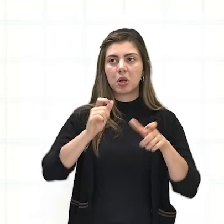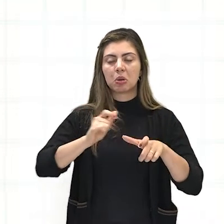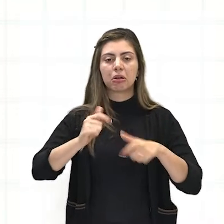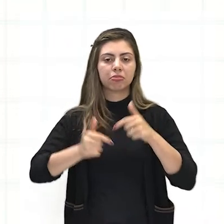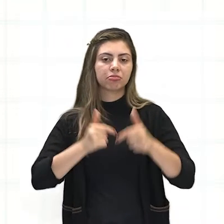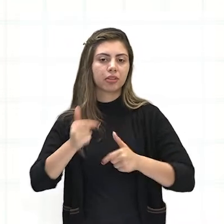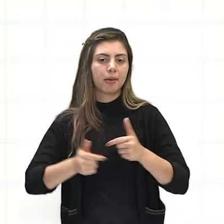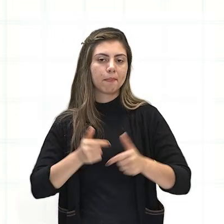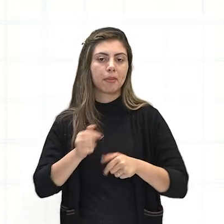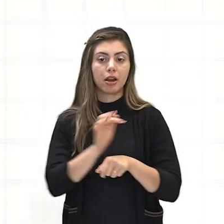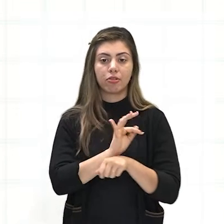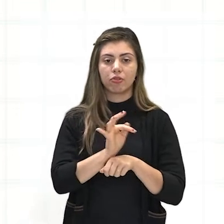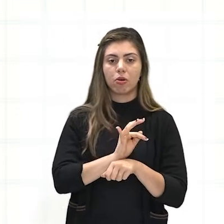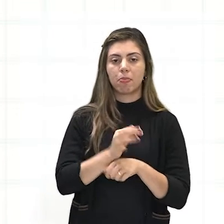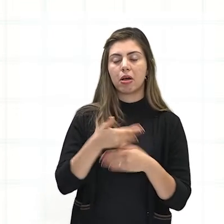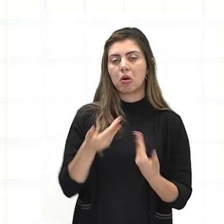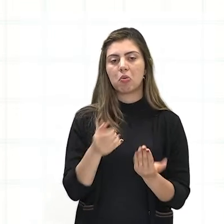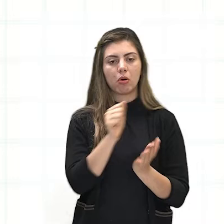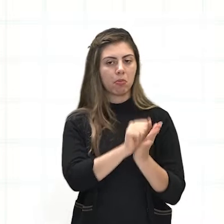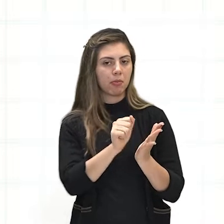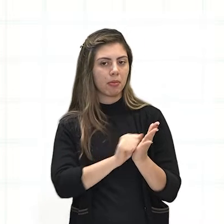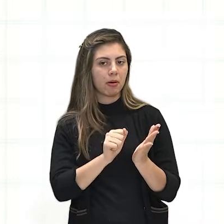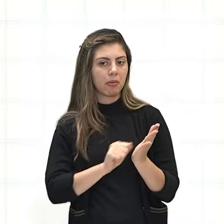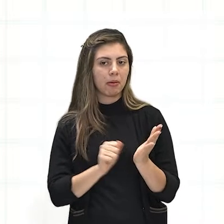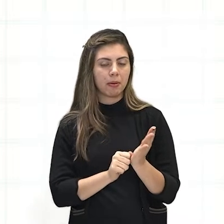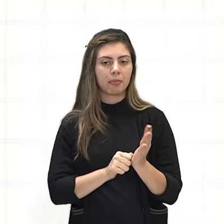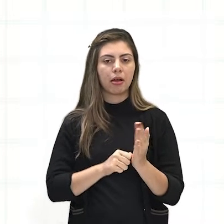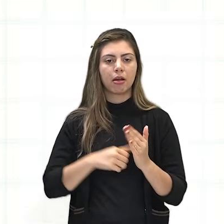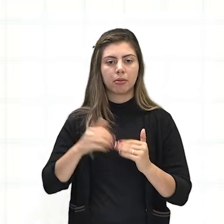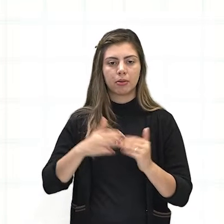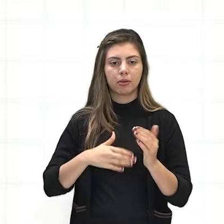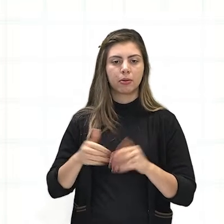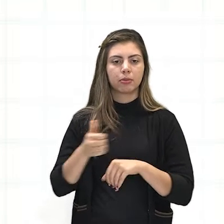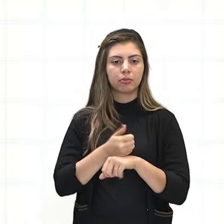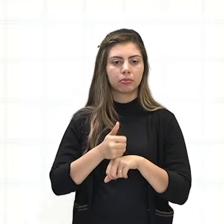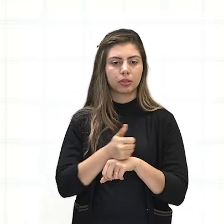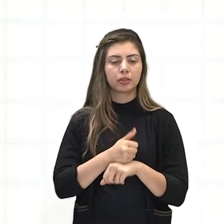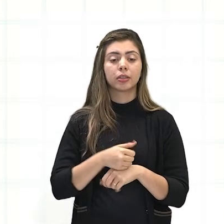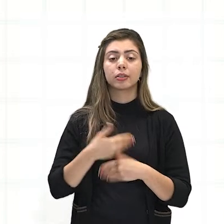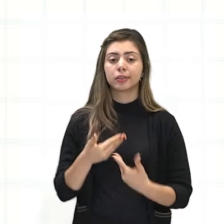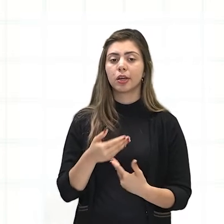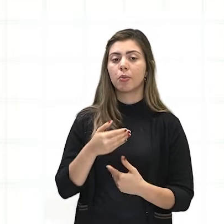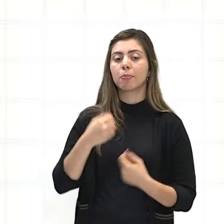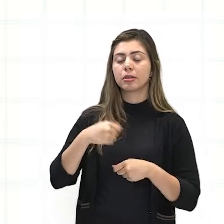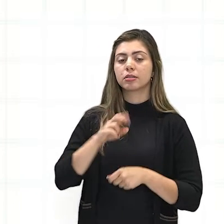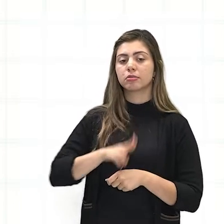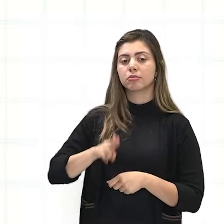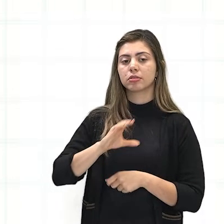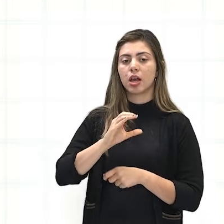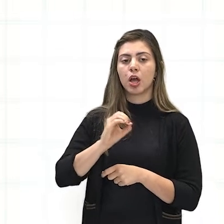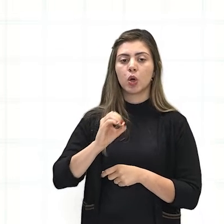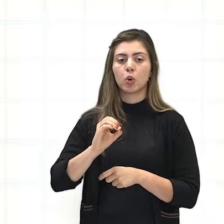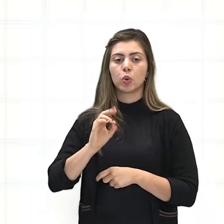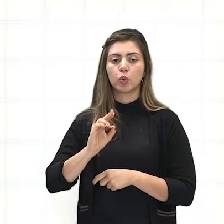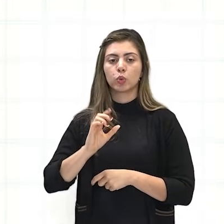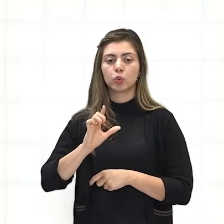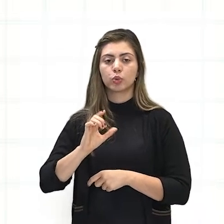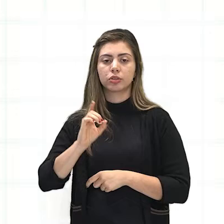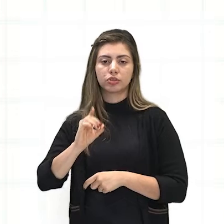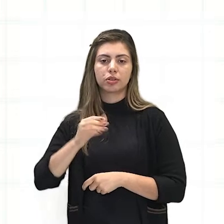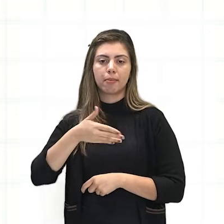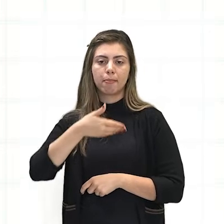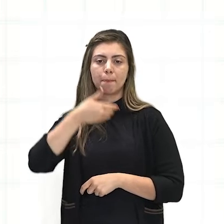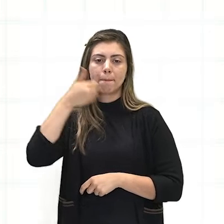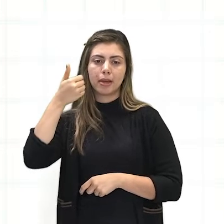trabalho, em comunicações escritas, profissionais, could ajuda a suavizar o pedido ou a sugestão, tornando-o mais cortês e